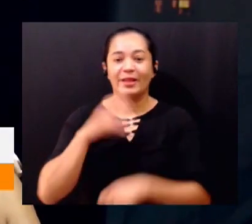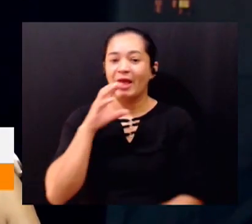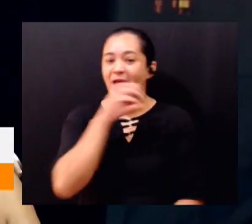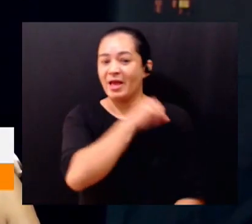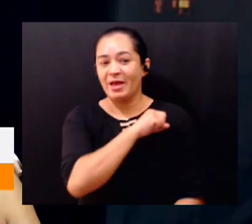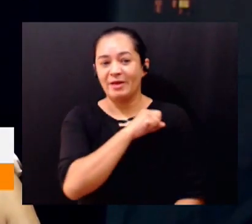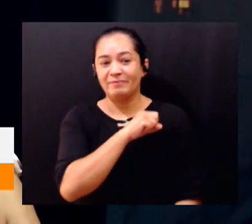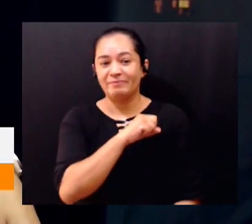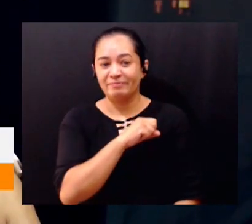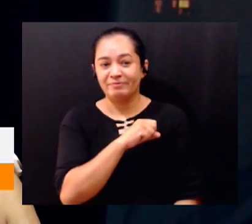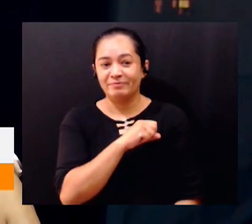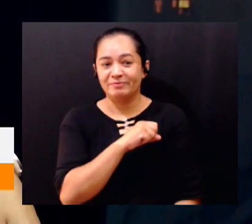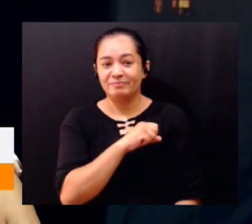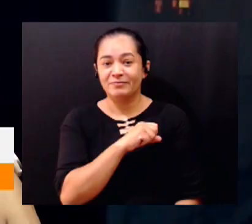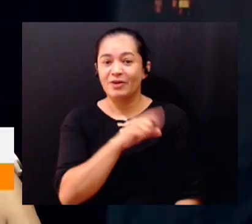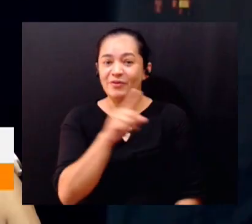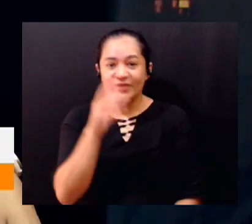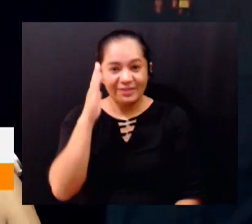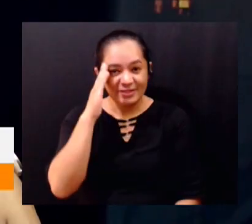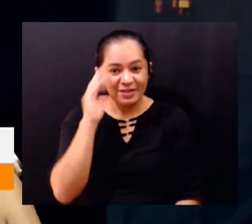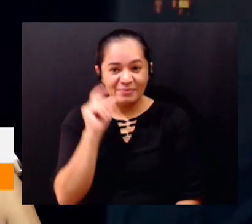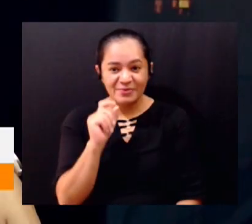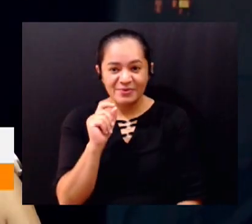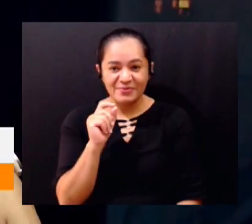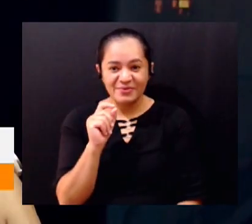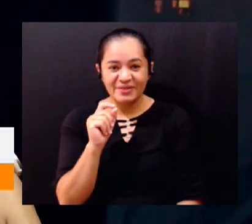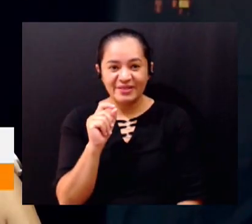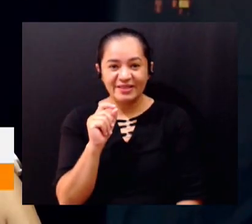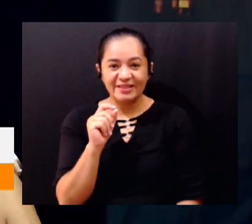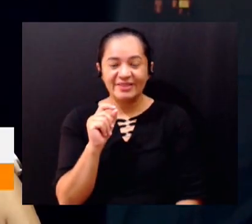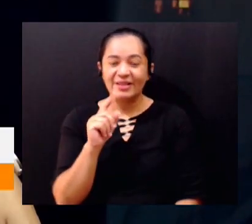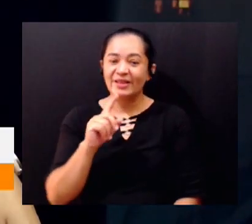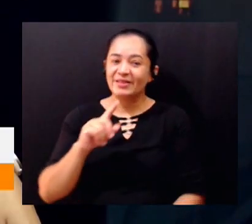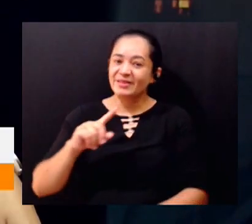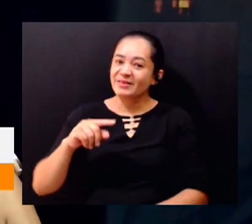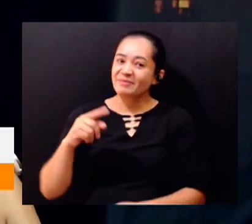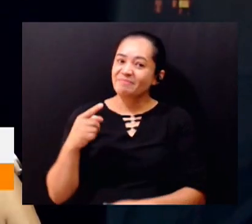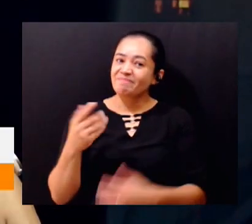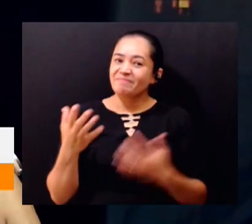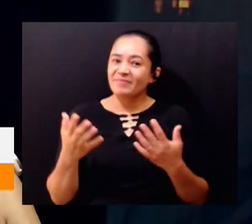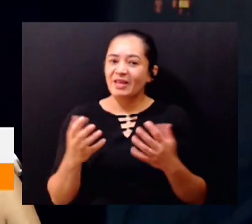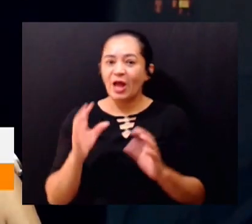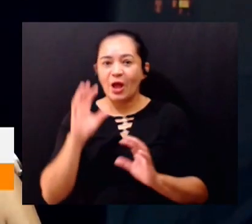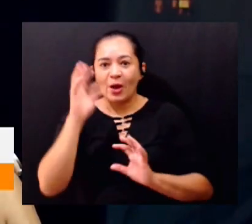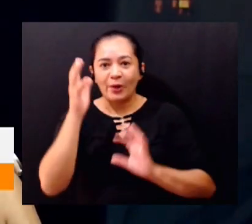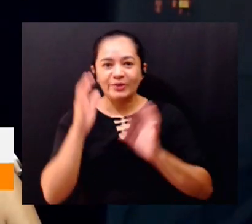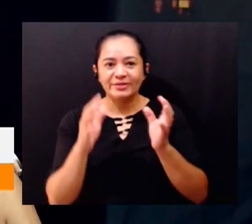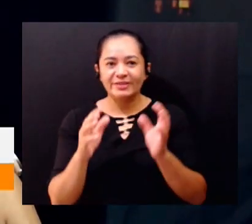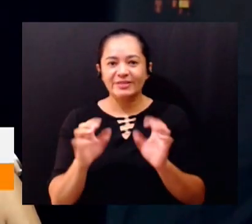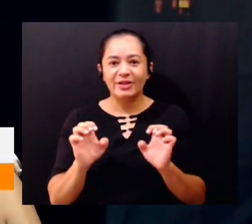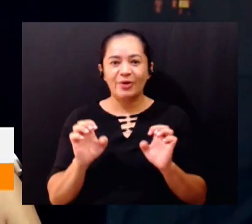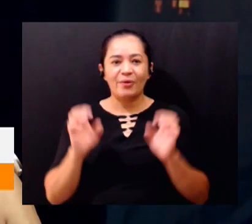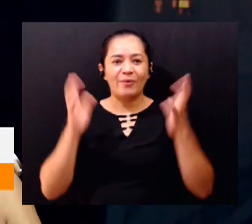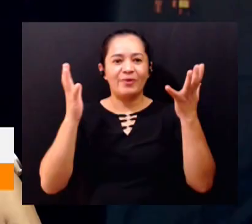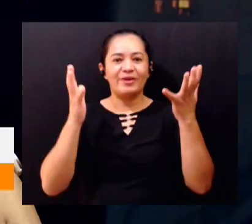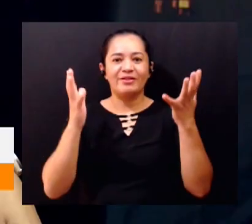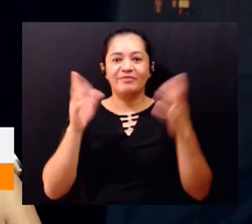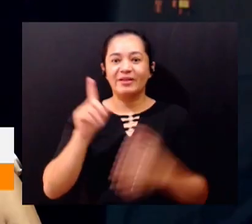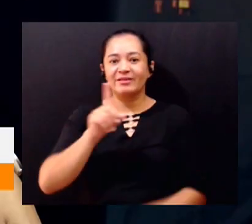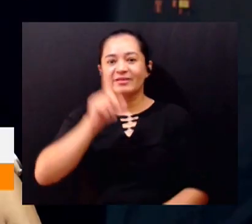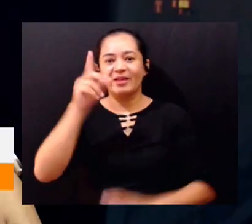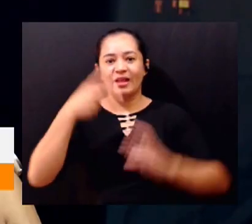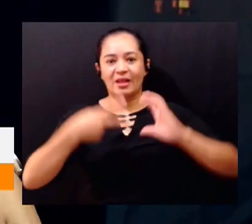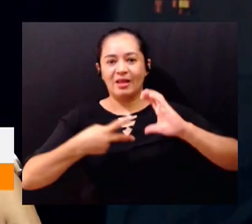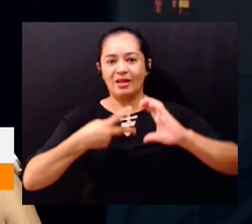isso mesmo, a gente tem que entregar daqui a pouquinho, porque tá acontecendo um evento lá na Câmara maravilhoso e